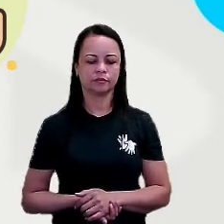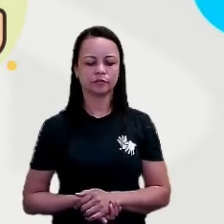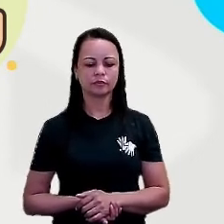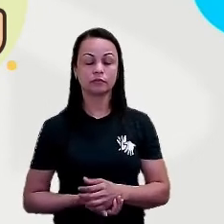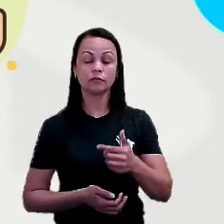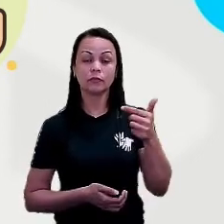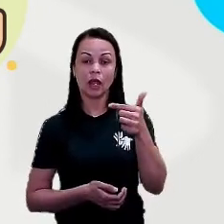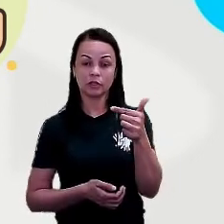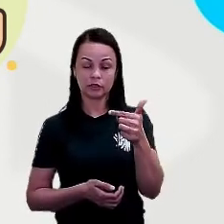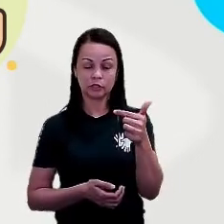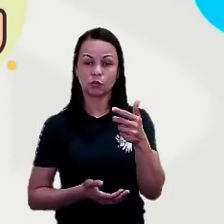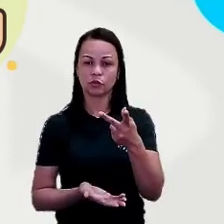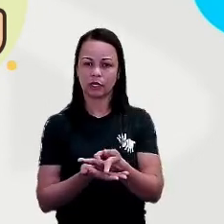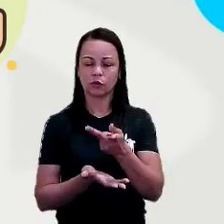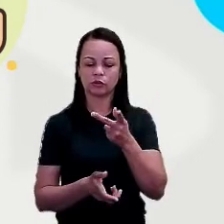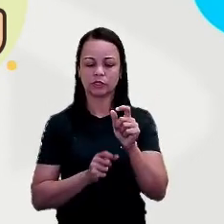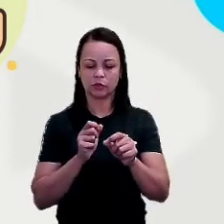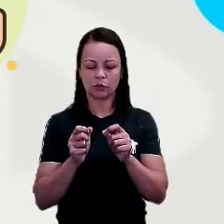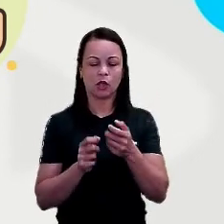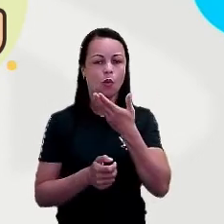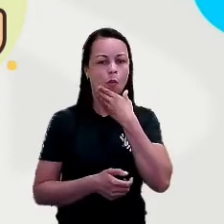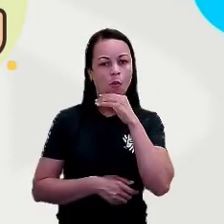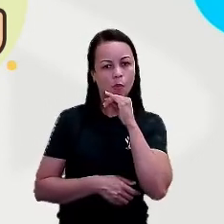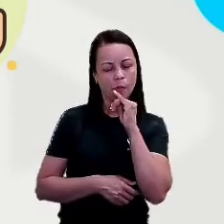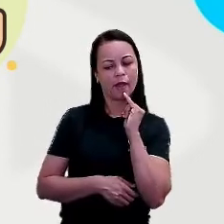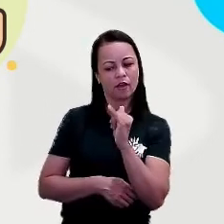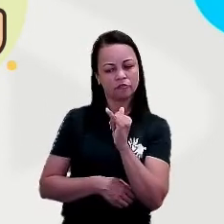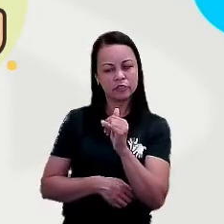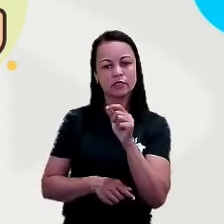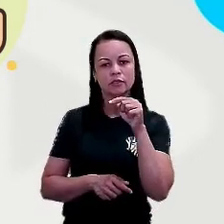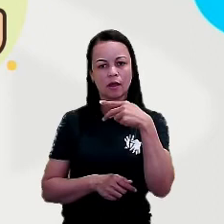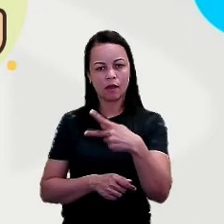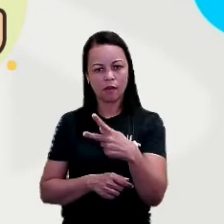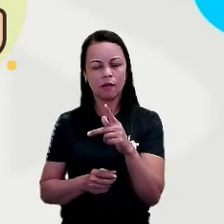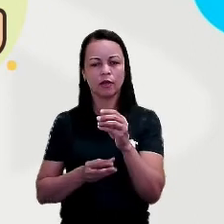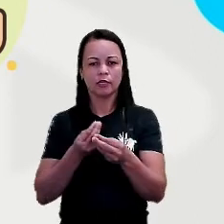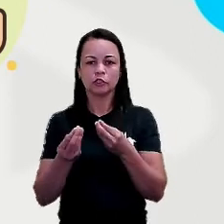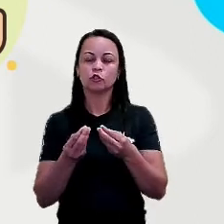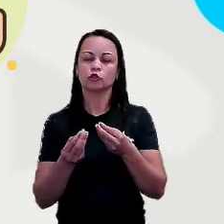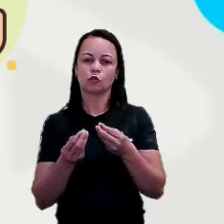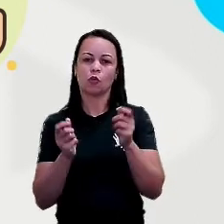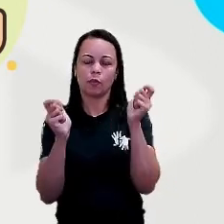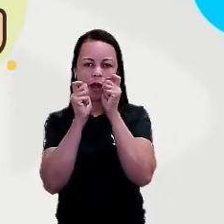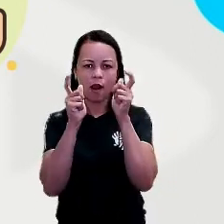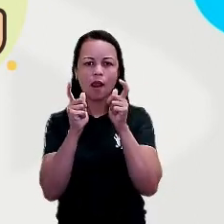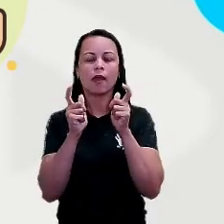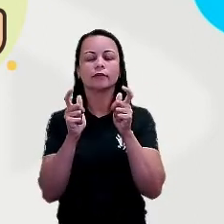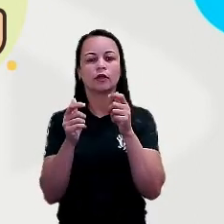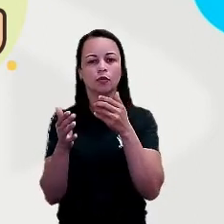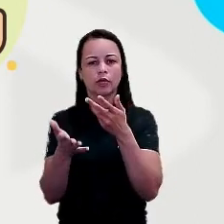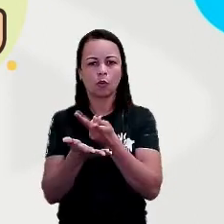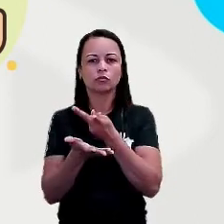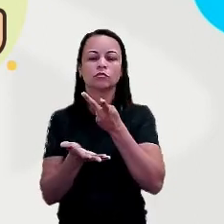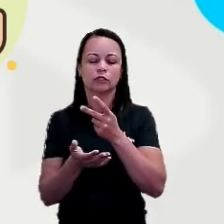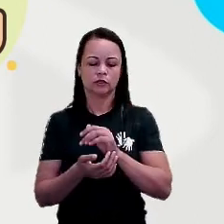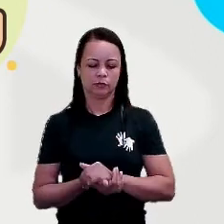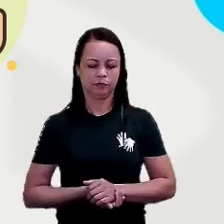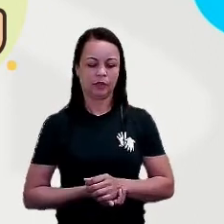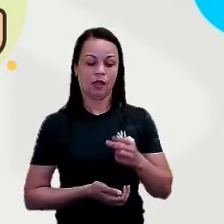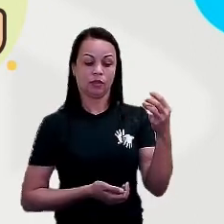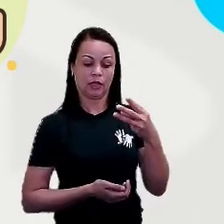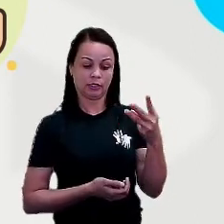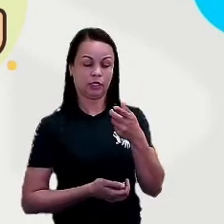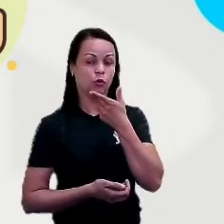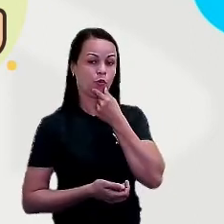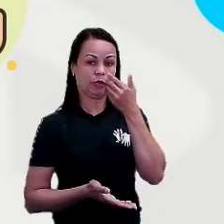A segunda coisa que aconteceu foi que o pai do garoto alerta, né, quanto às consequências. Terceiro, Felipe deixa de ganhar a bicicleta. E a